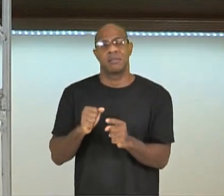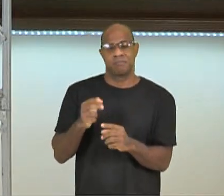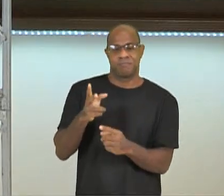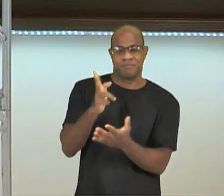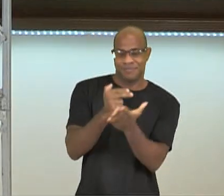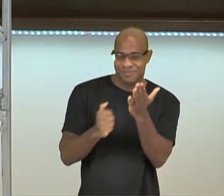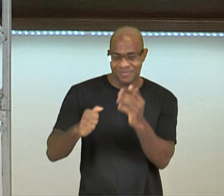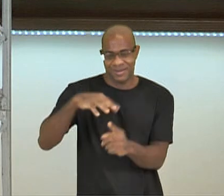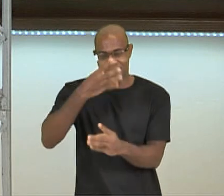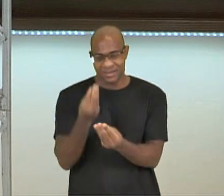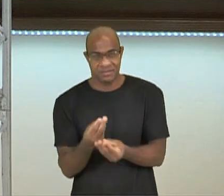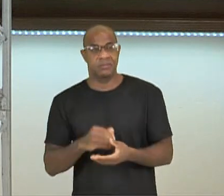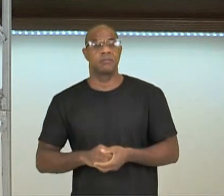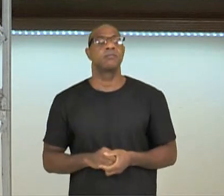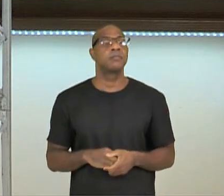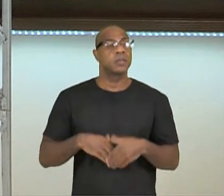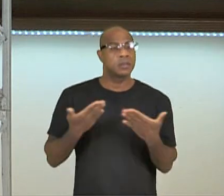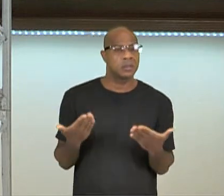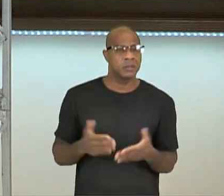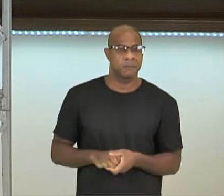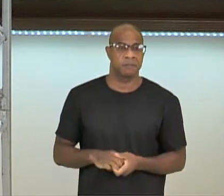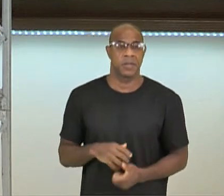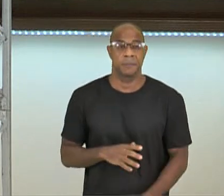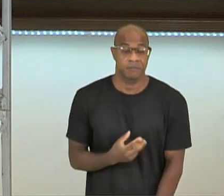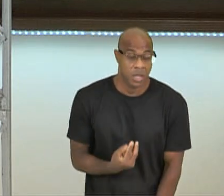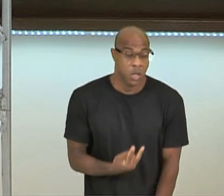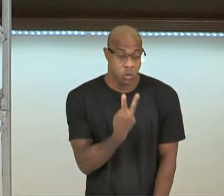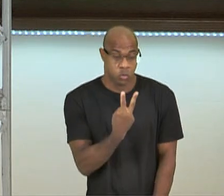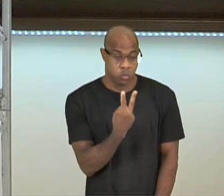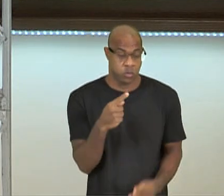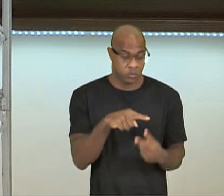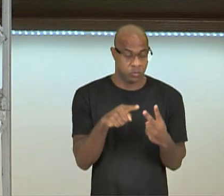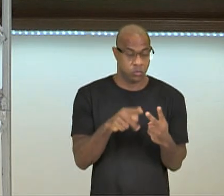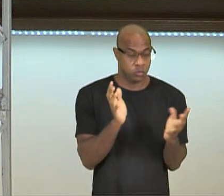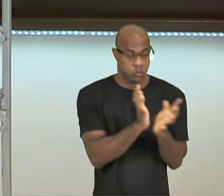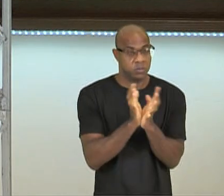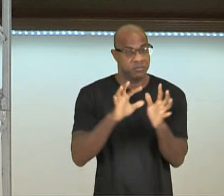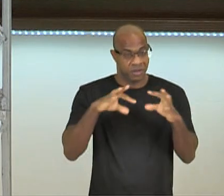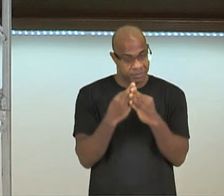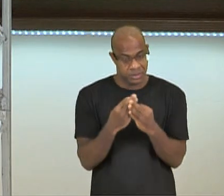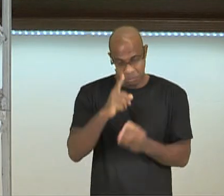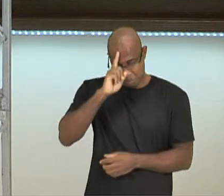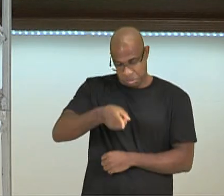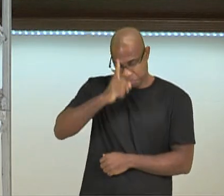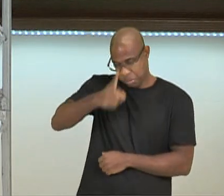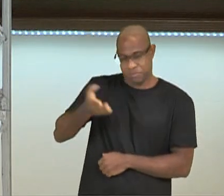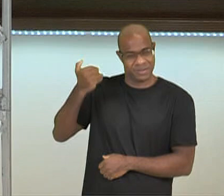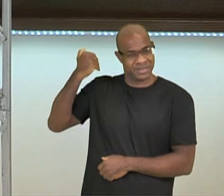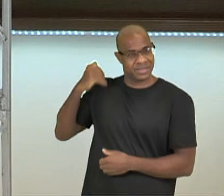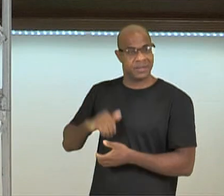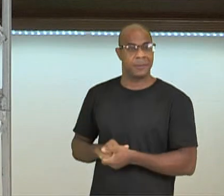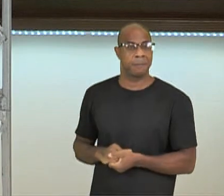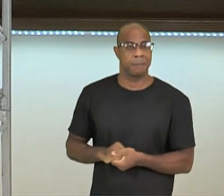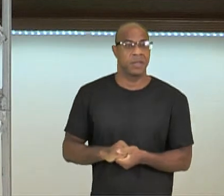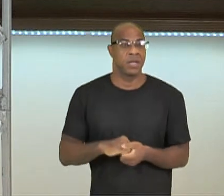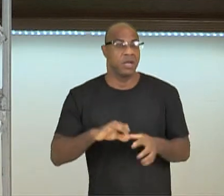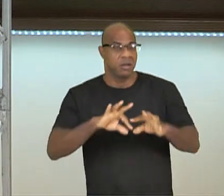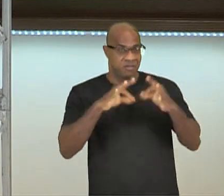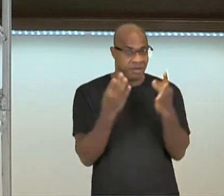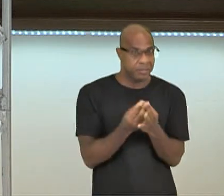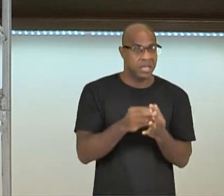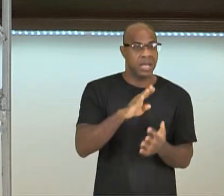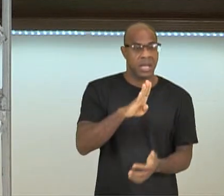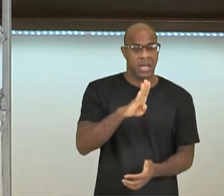As famílias dos Borgias, você vai muito ouvir falar na história, em Lucrécia Borgia, tá? E a família